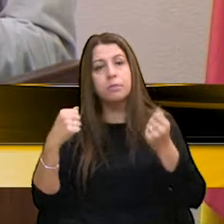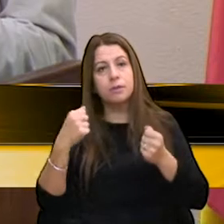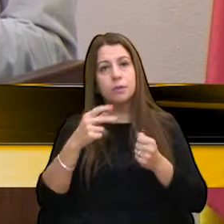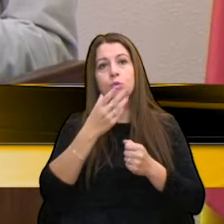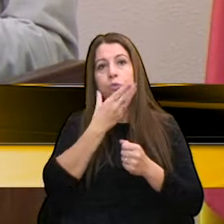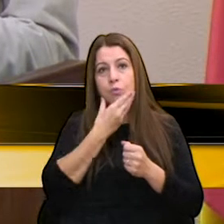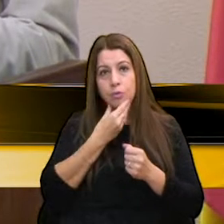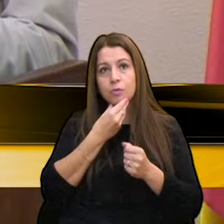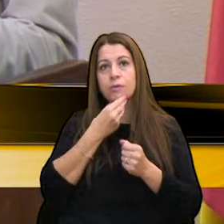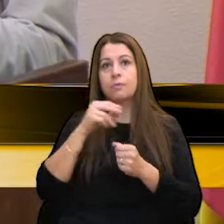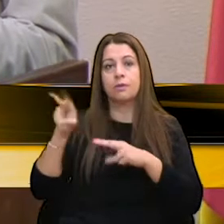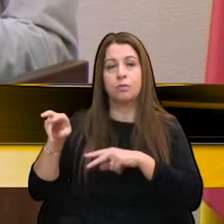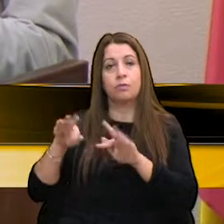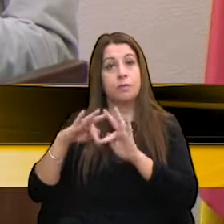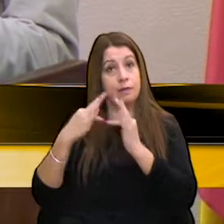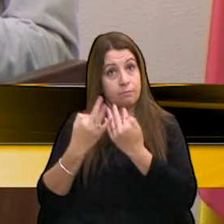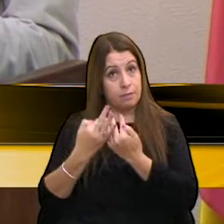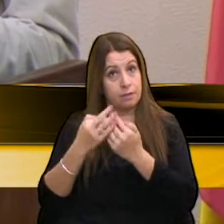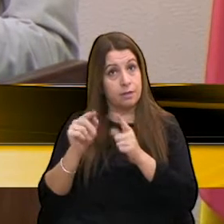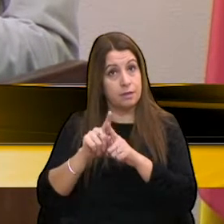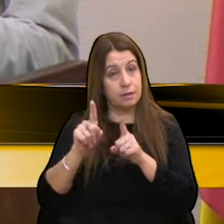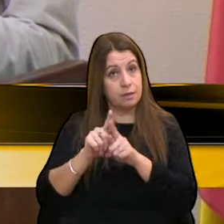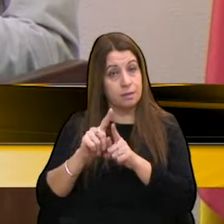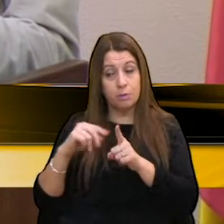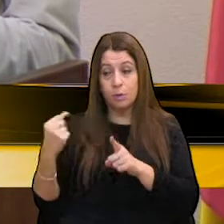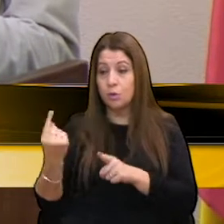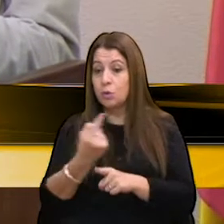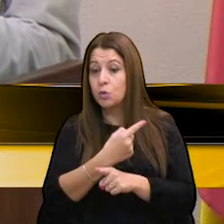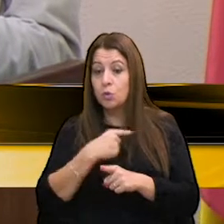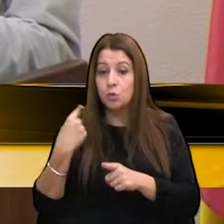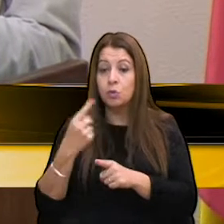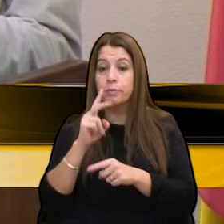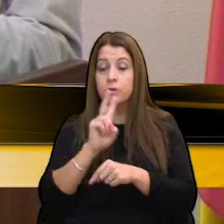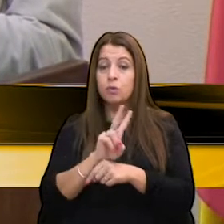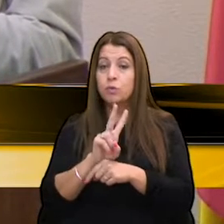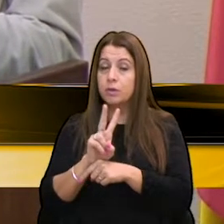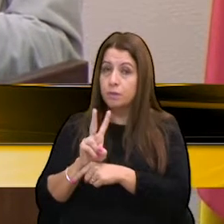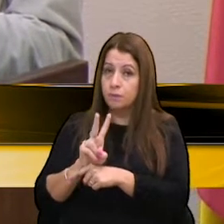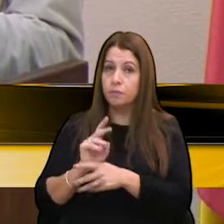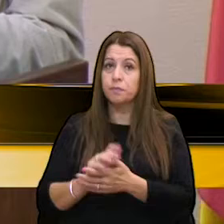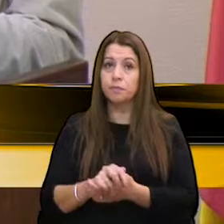agricultor familiar, assim como o rebanho precisa do seu guardador.